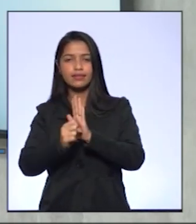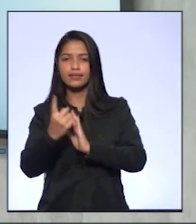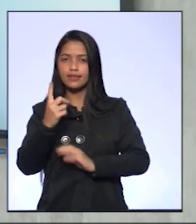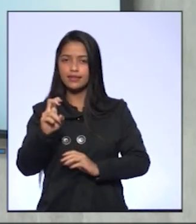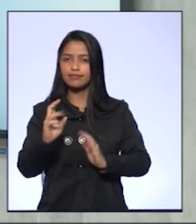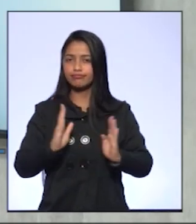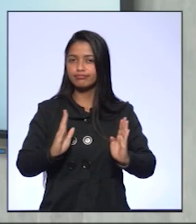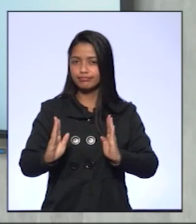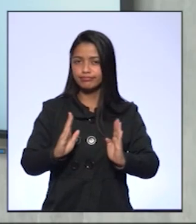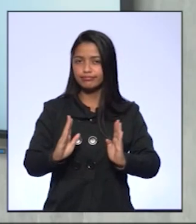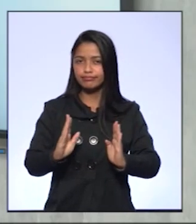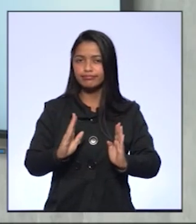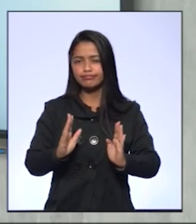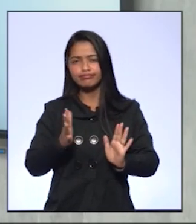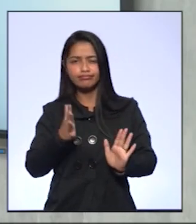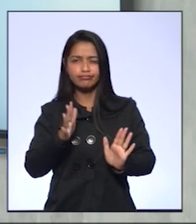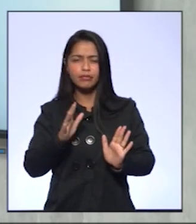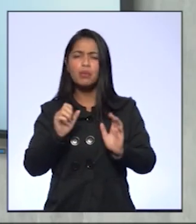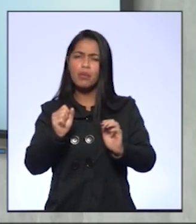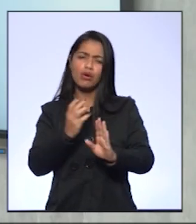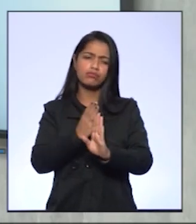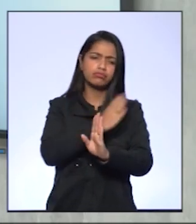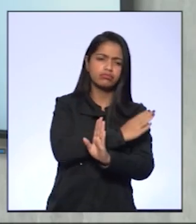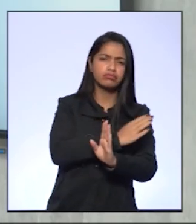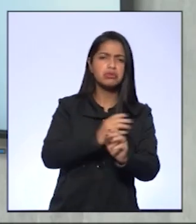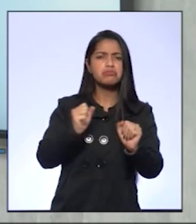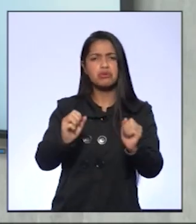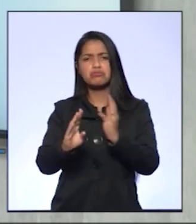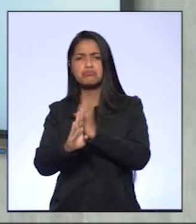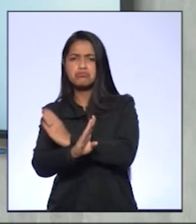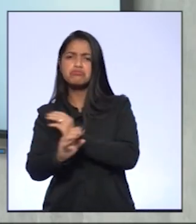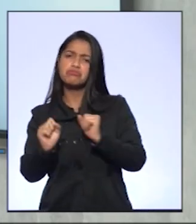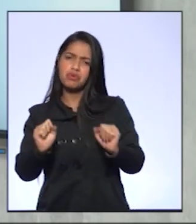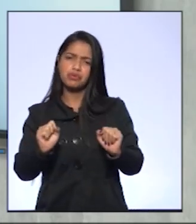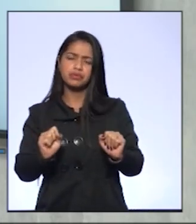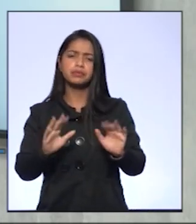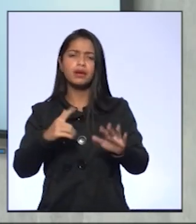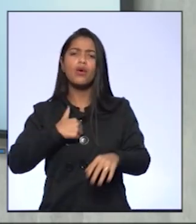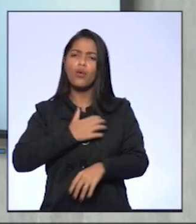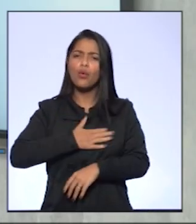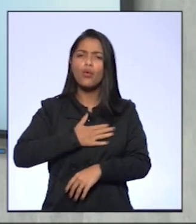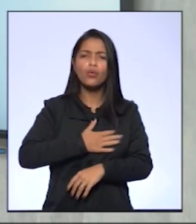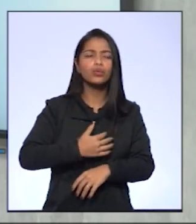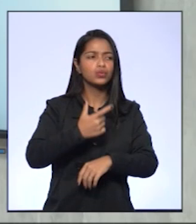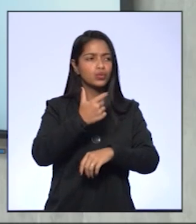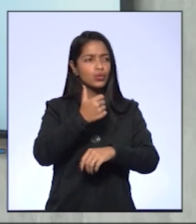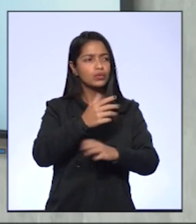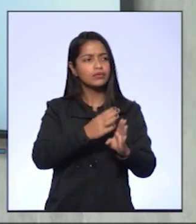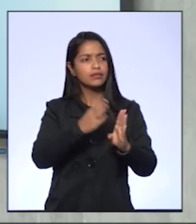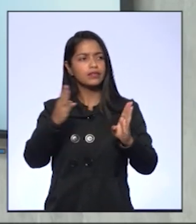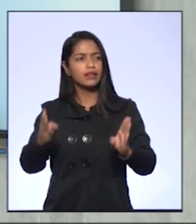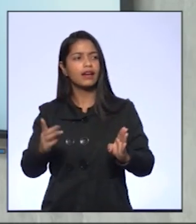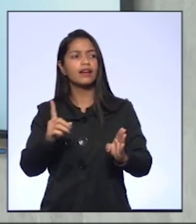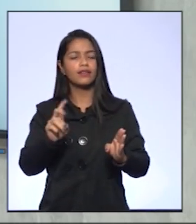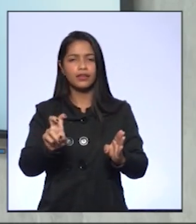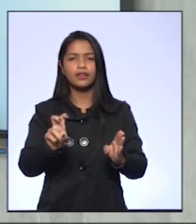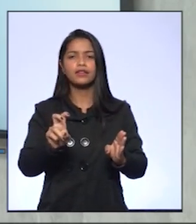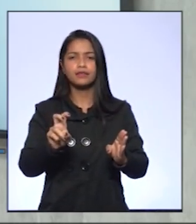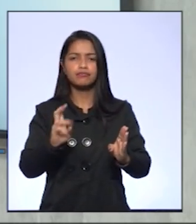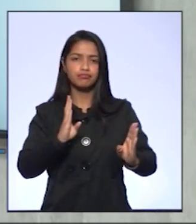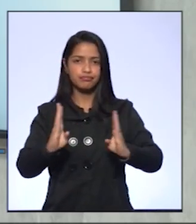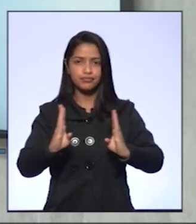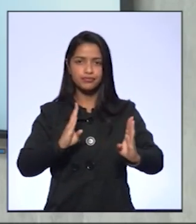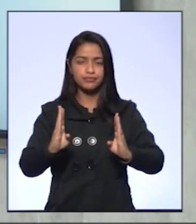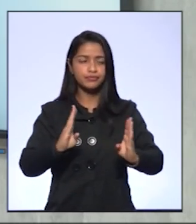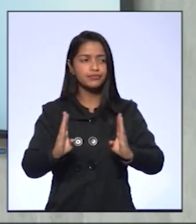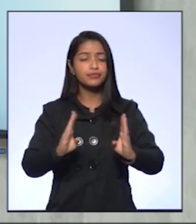XV, você pode considerar um pouco antes, um pouco depois, mas eu gosto do XII ao XV, durante esse período aqui, o feudalismo